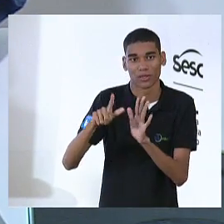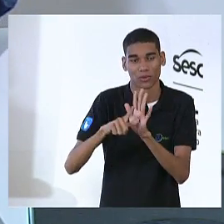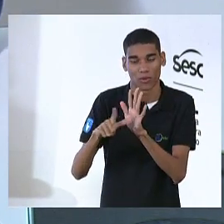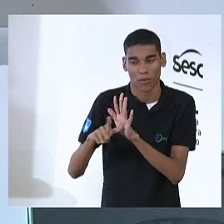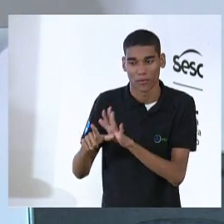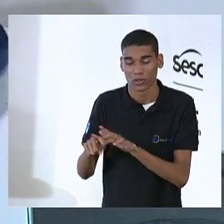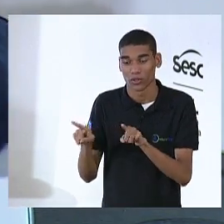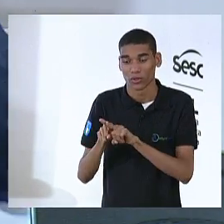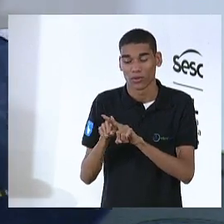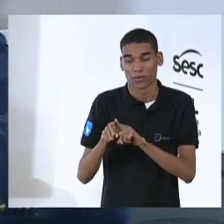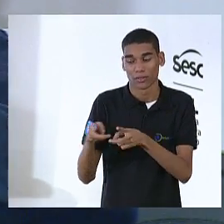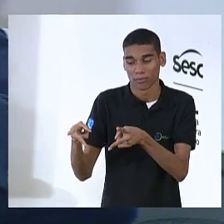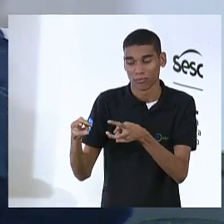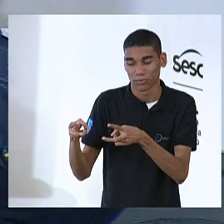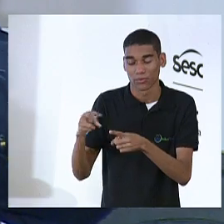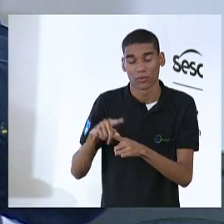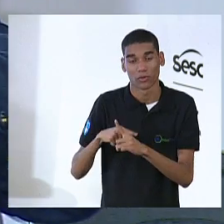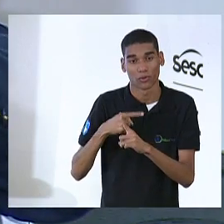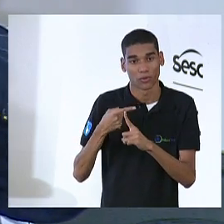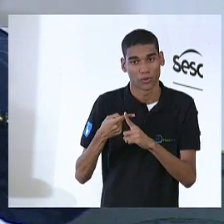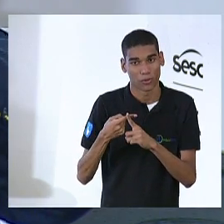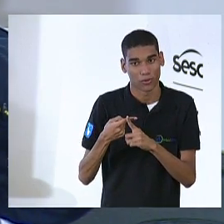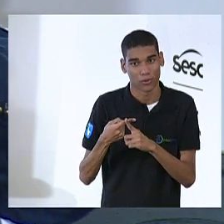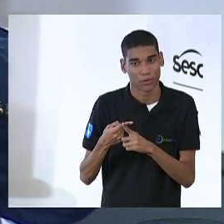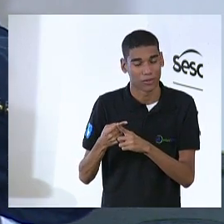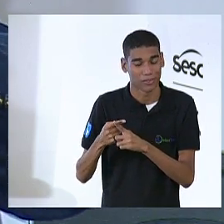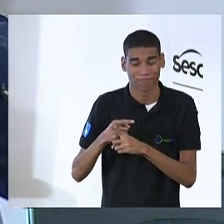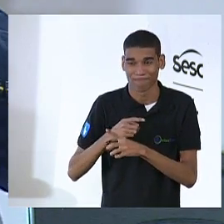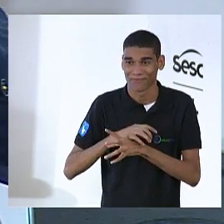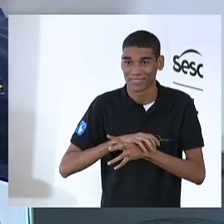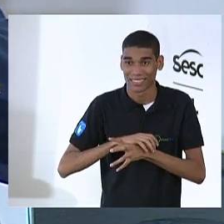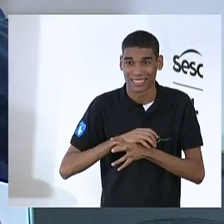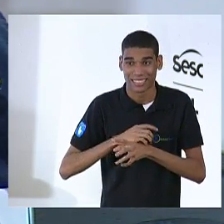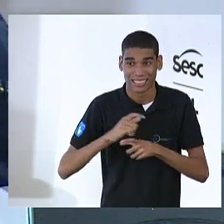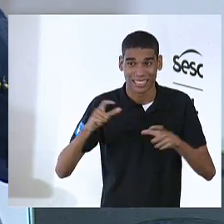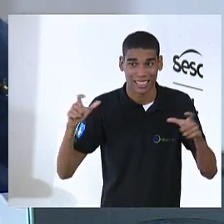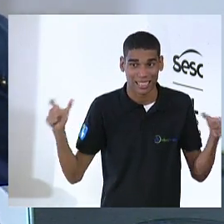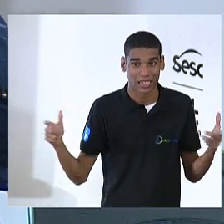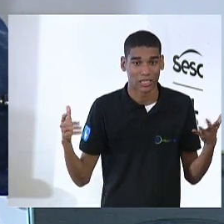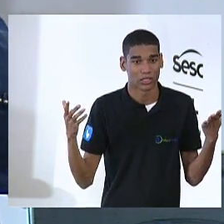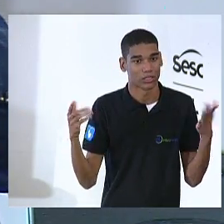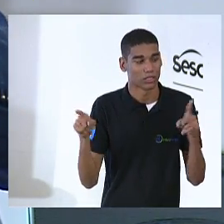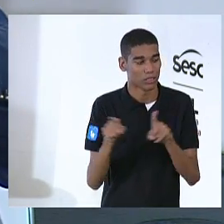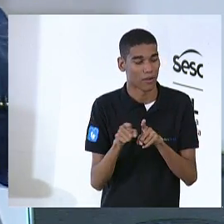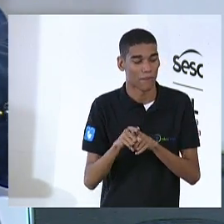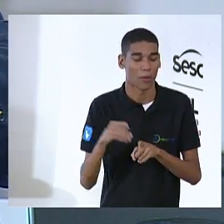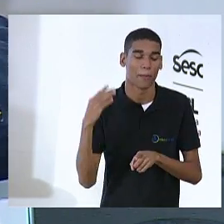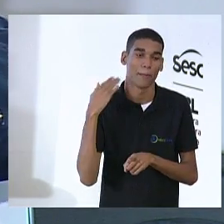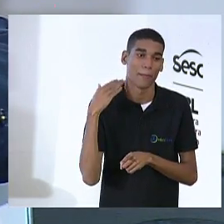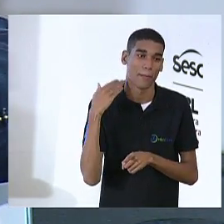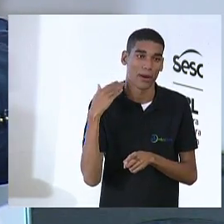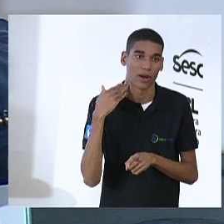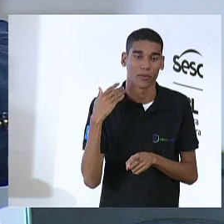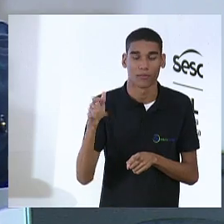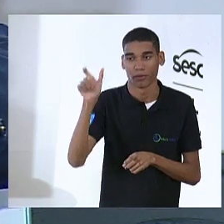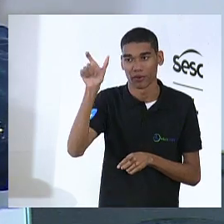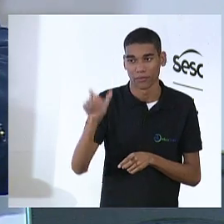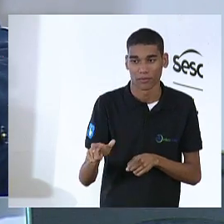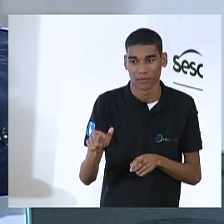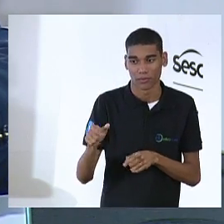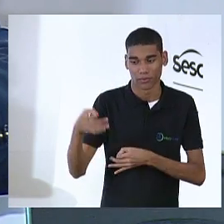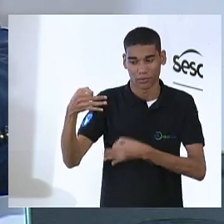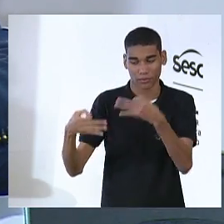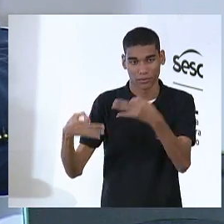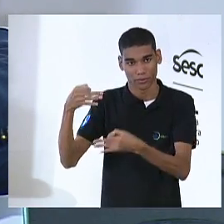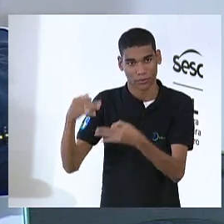lucros absolutamente nababescos, por exemplo, os bancos para pessoa jurídica estão cobrando na